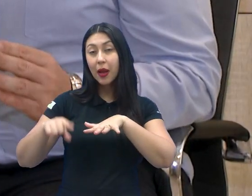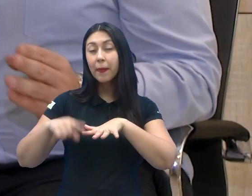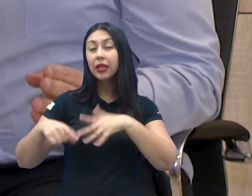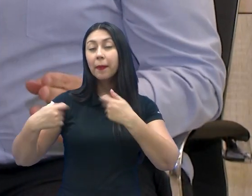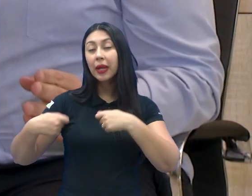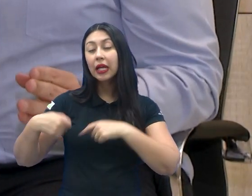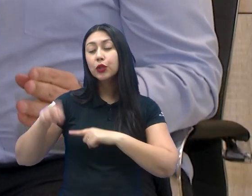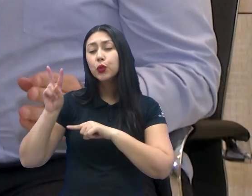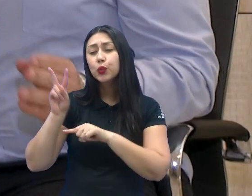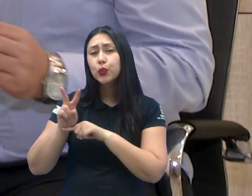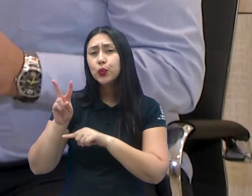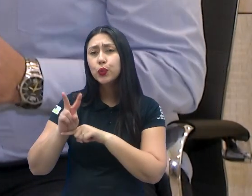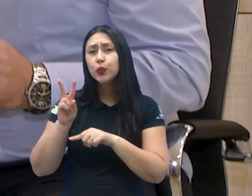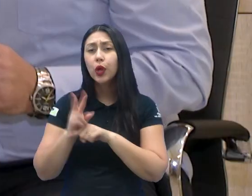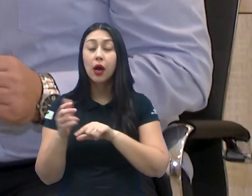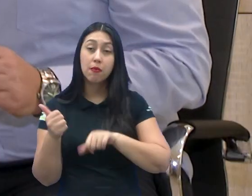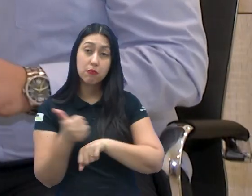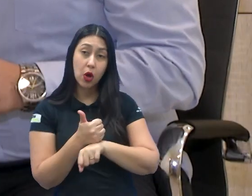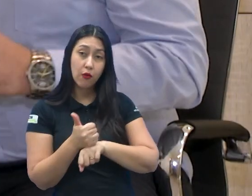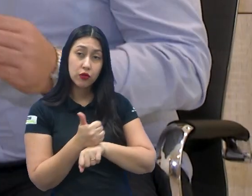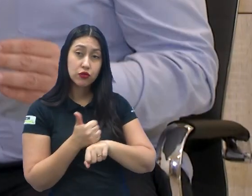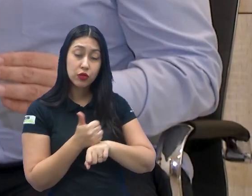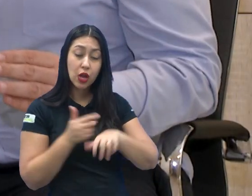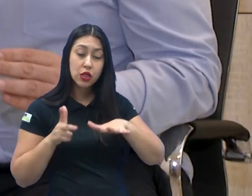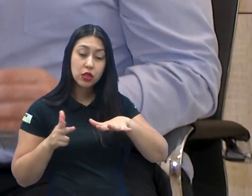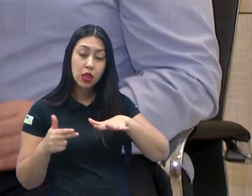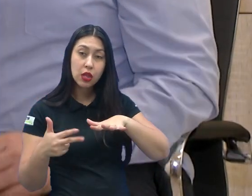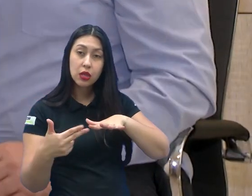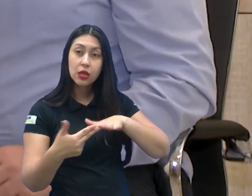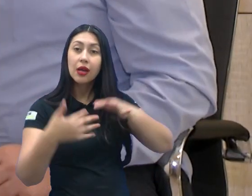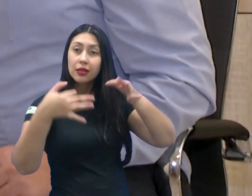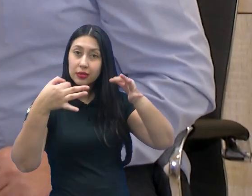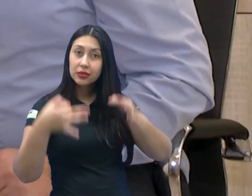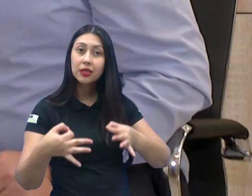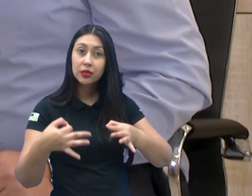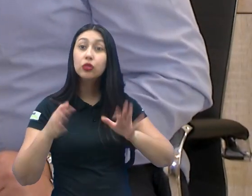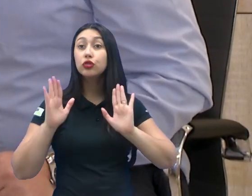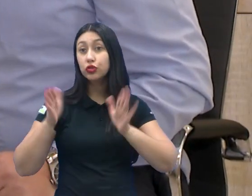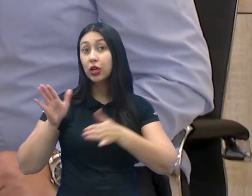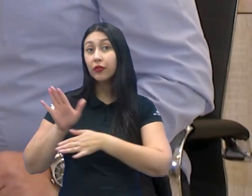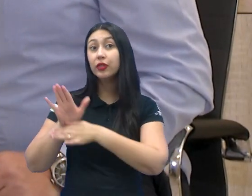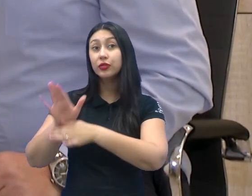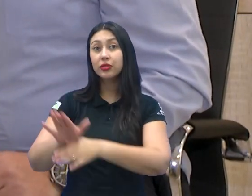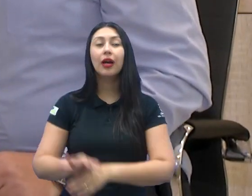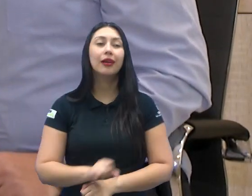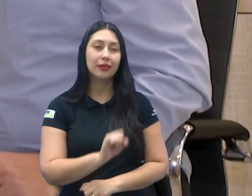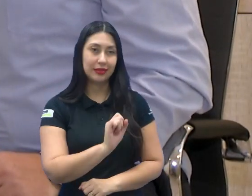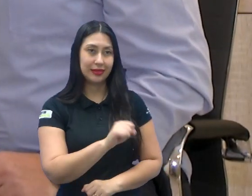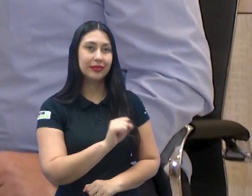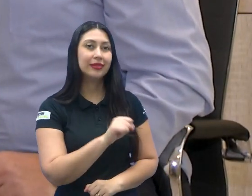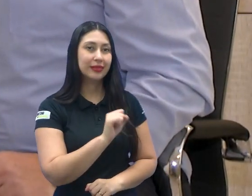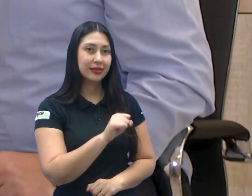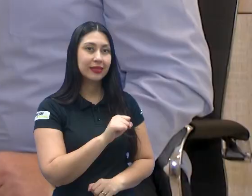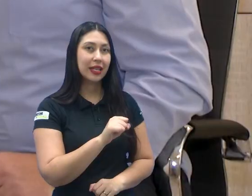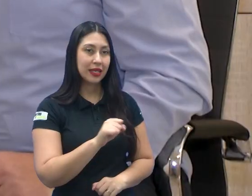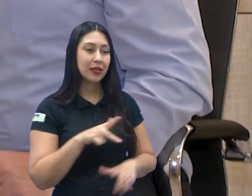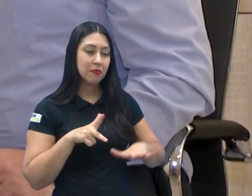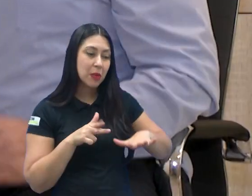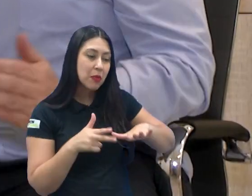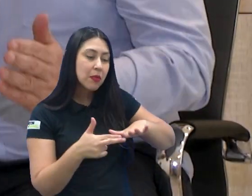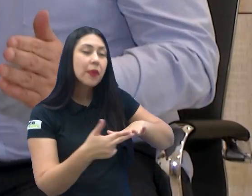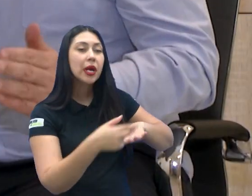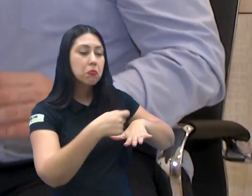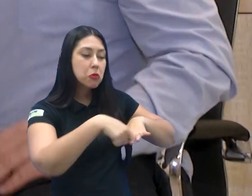procurar um podólogo, cortar as unhas em profissional, uma manicure, que já vai ajudar muito, né, doutora? Sim, ajuda muito, as manicures ajudam muito. Com